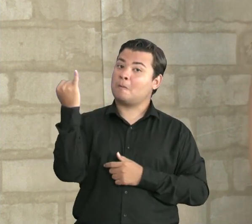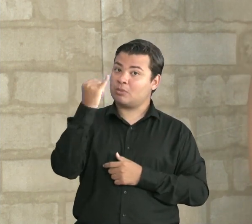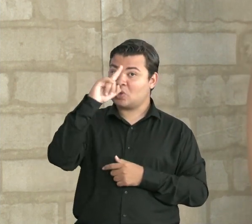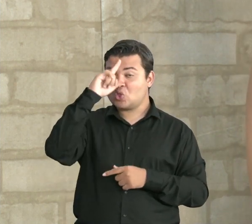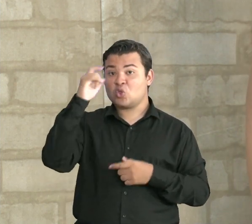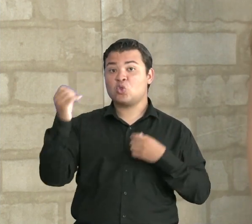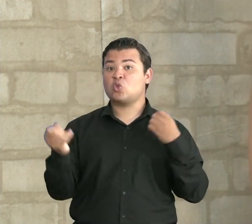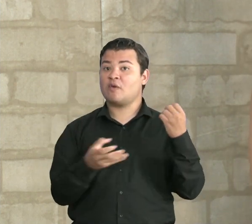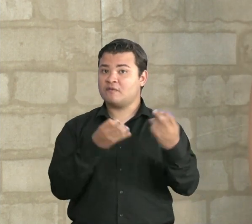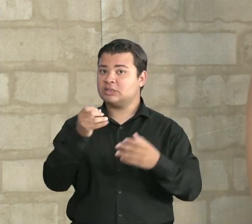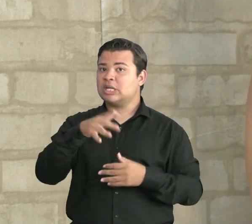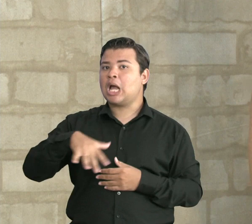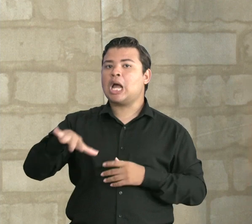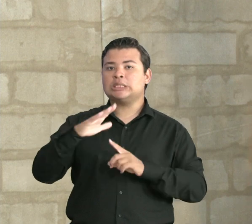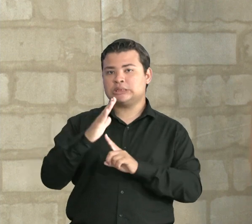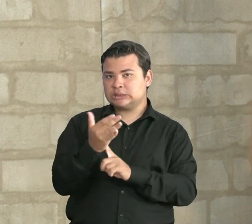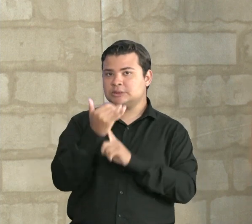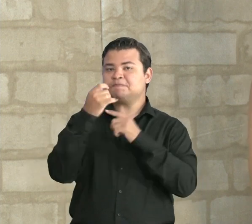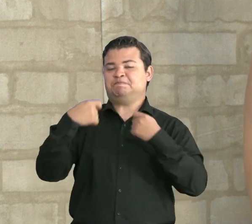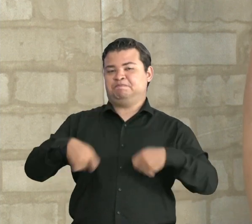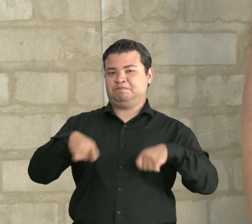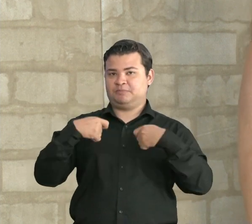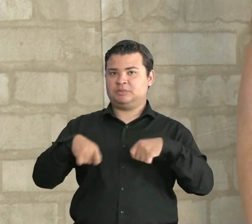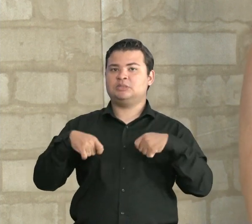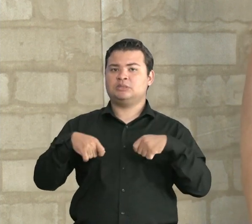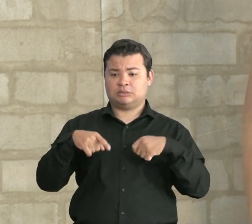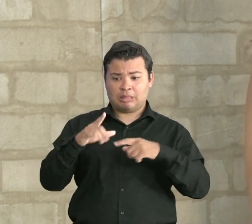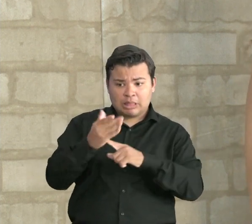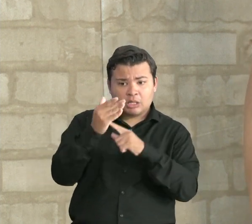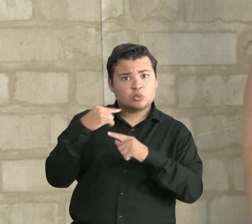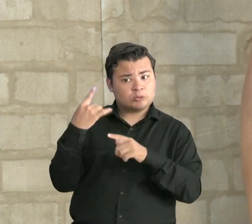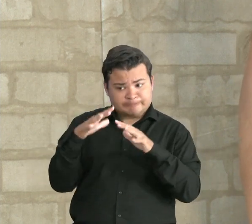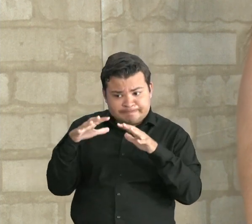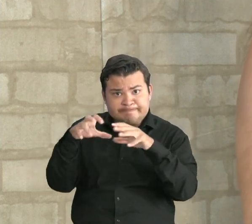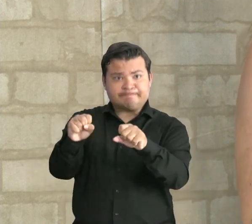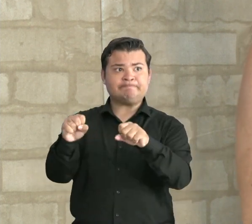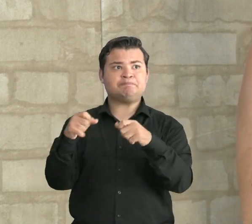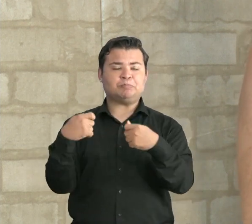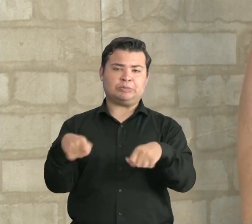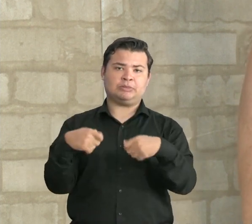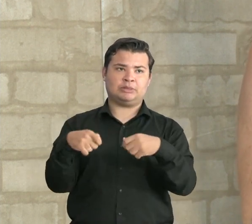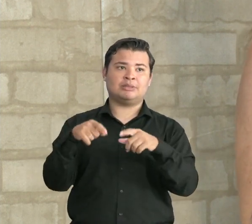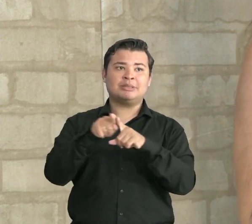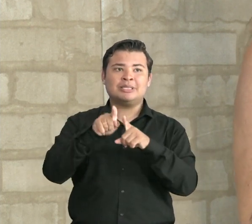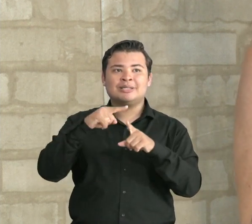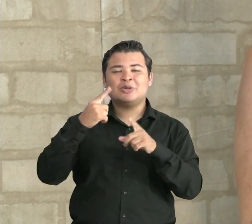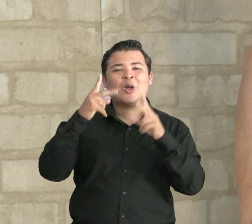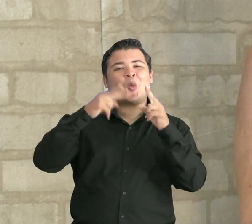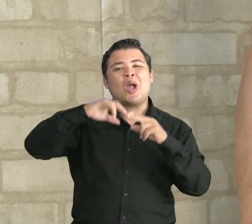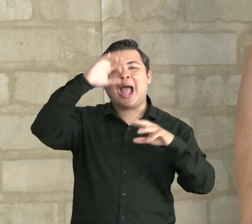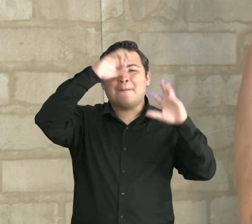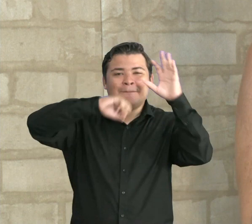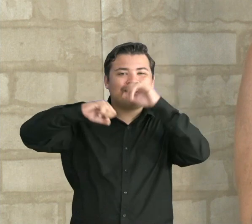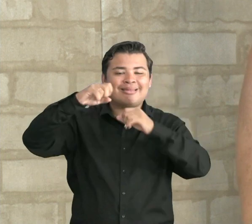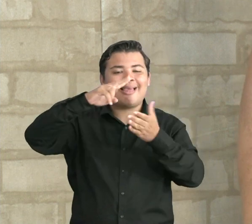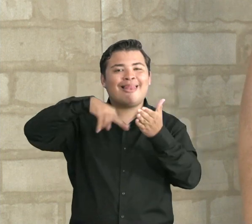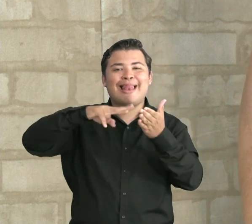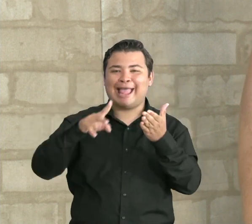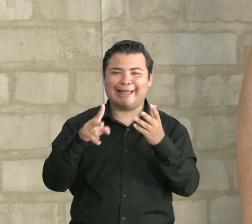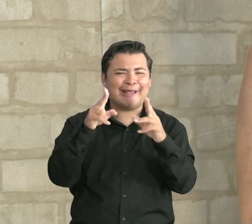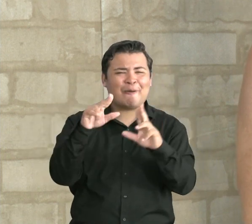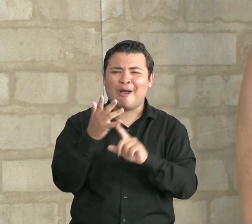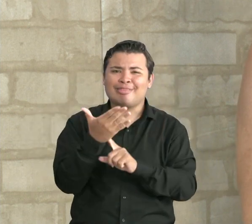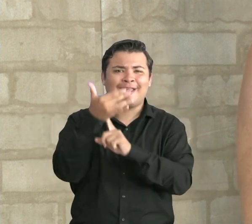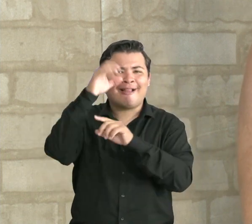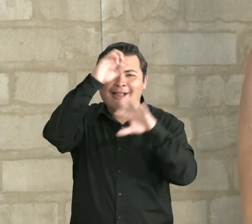inovação, do campo tecnológico, a gente precisa, sim, apropriar-se disso, nos alfabetizarmos, né, tecnologicamente, em todos os níveis